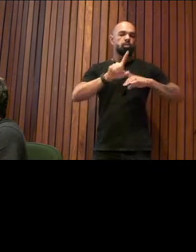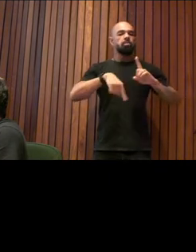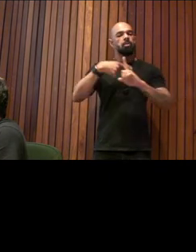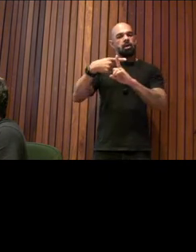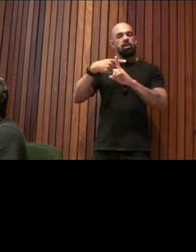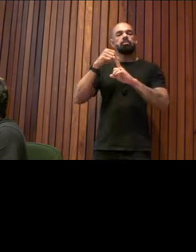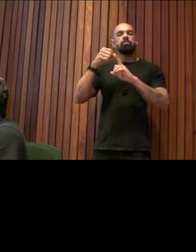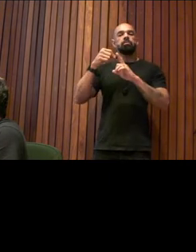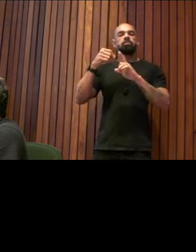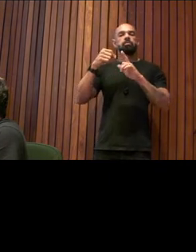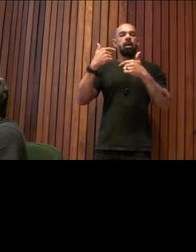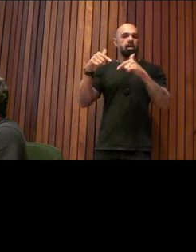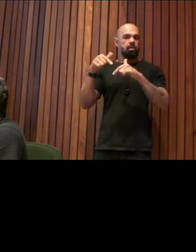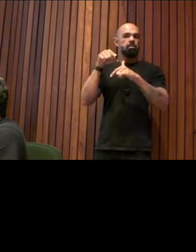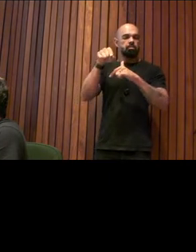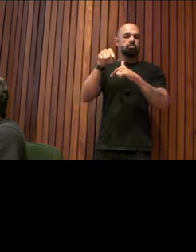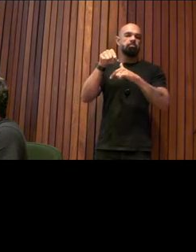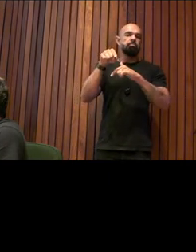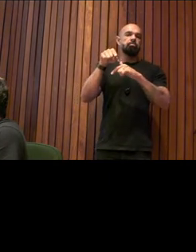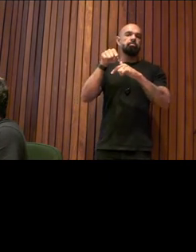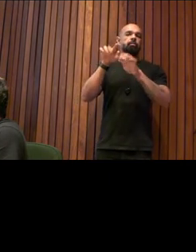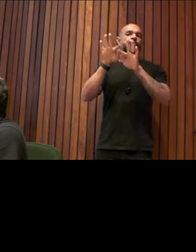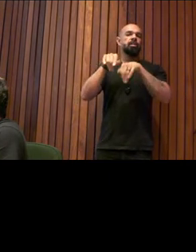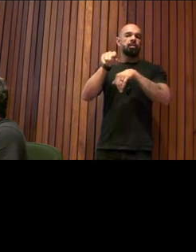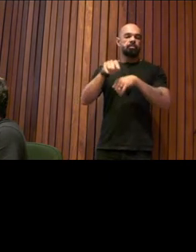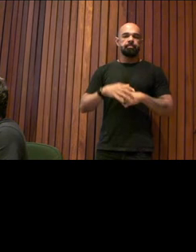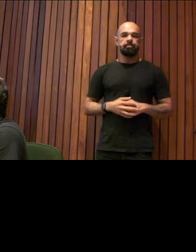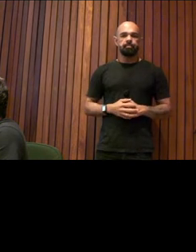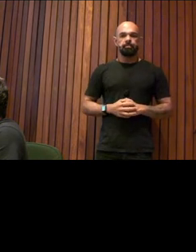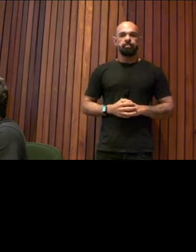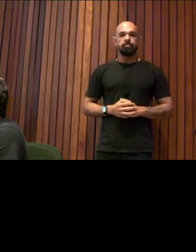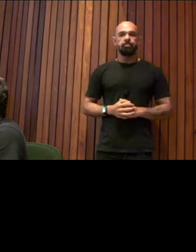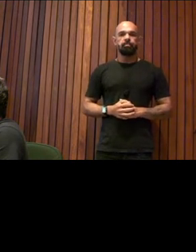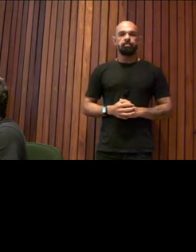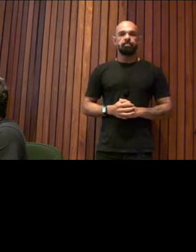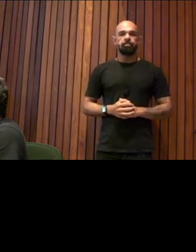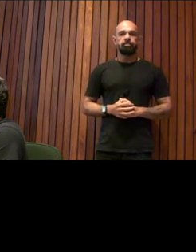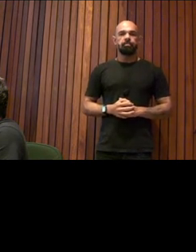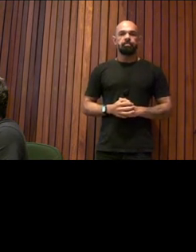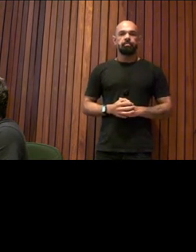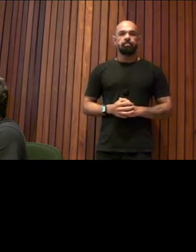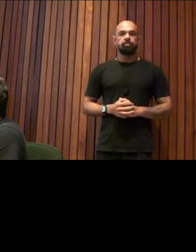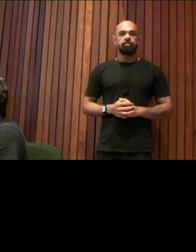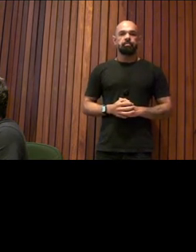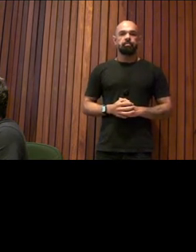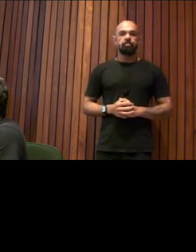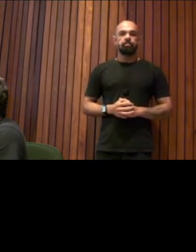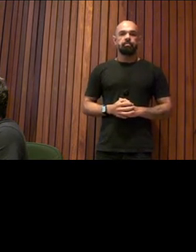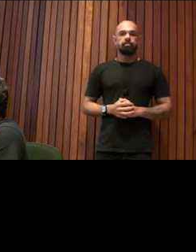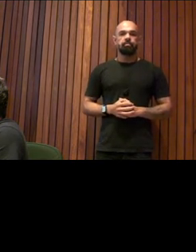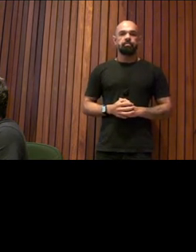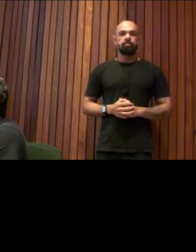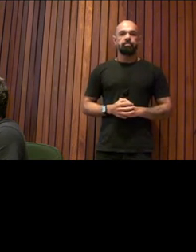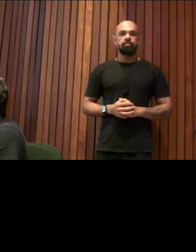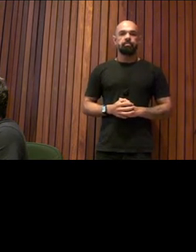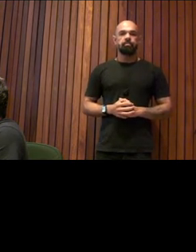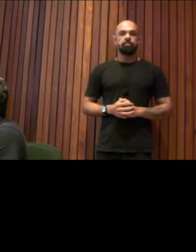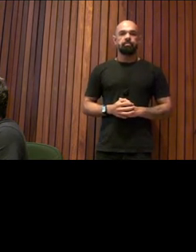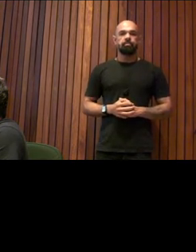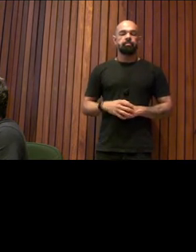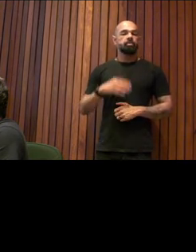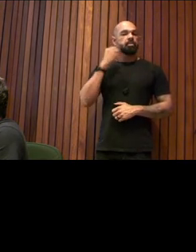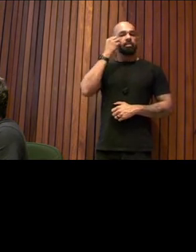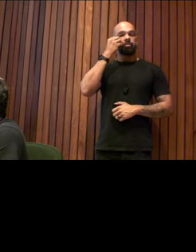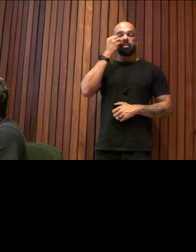realizar esse trabalho final, né? Então, eu acho que foi uma experiência, né, única,